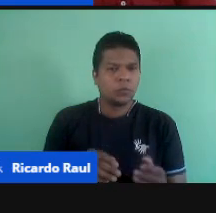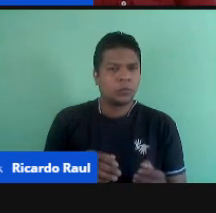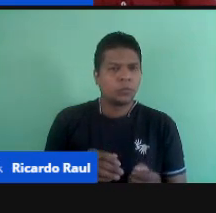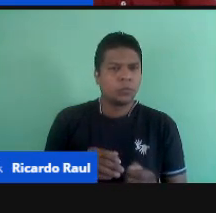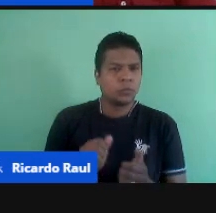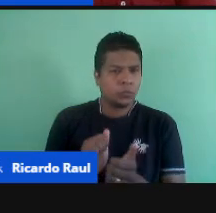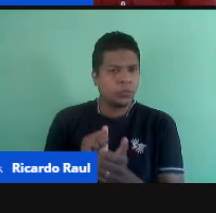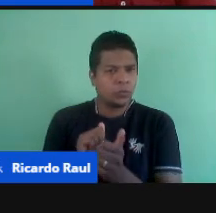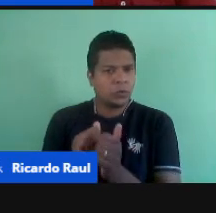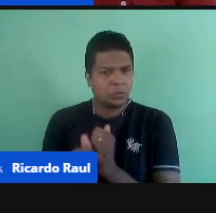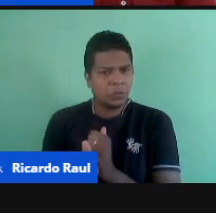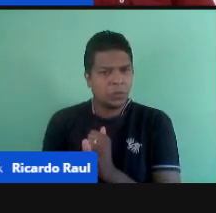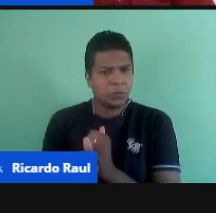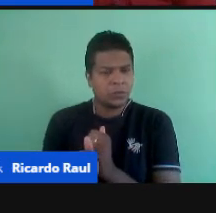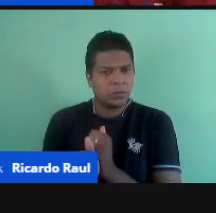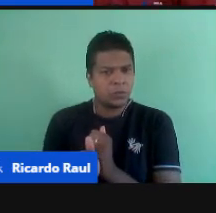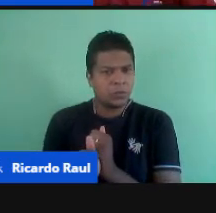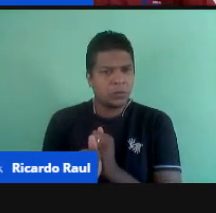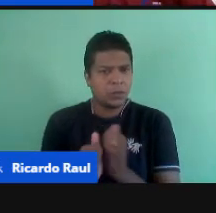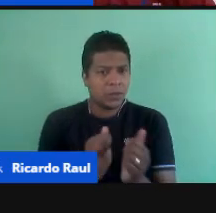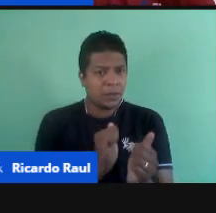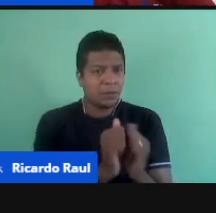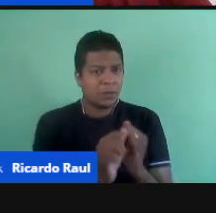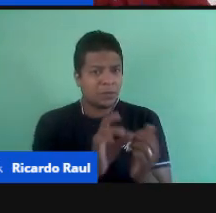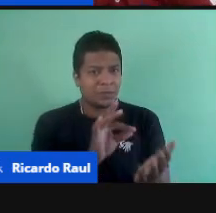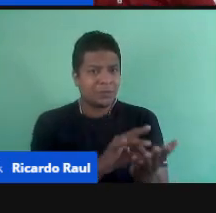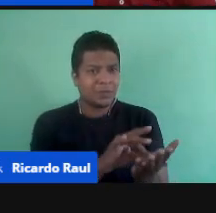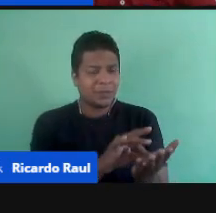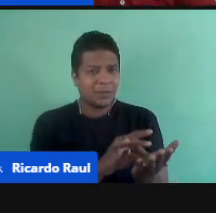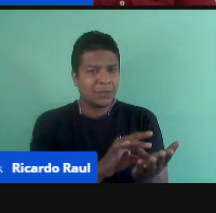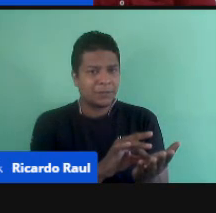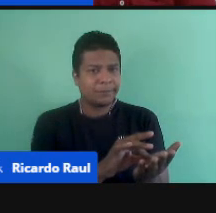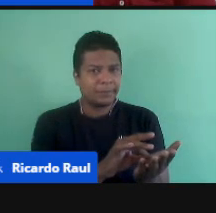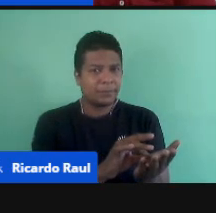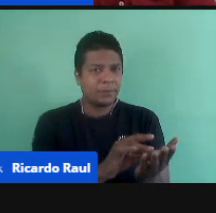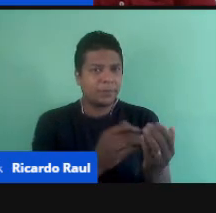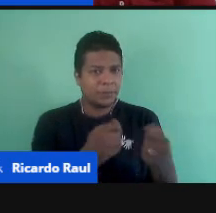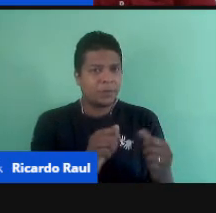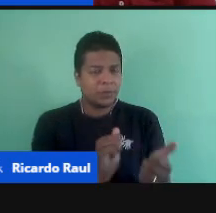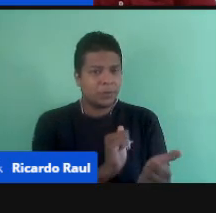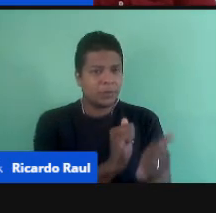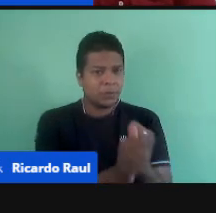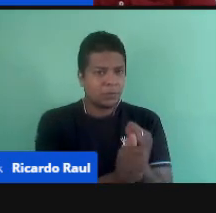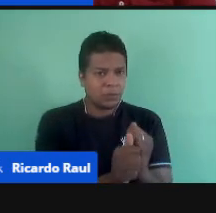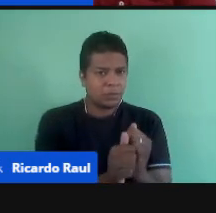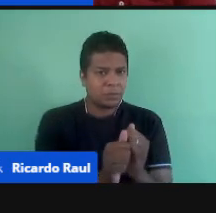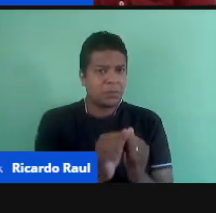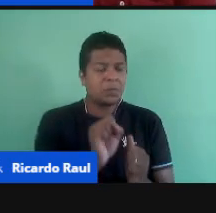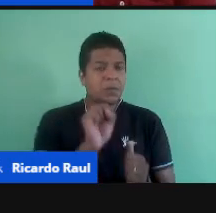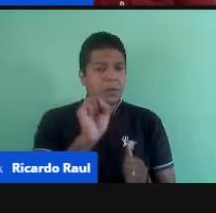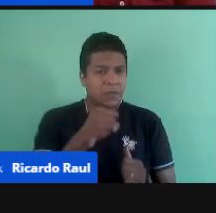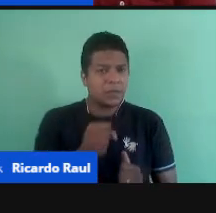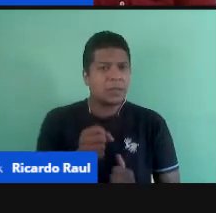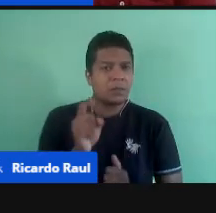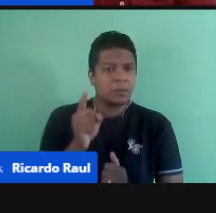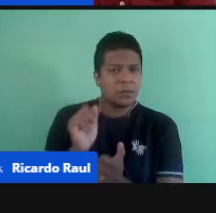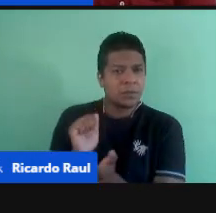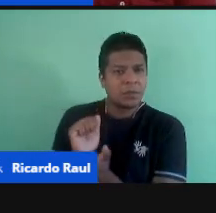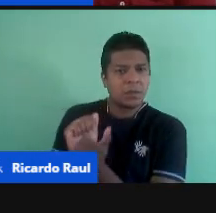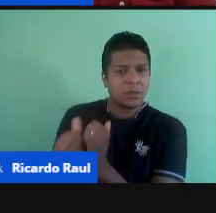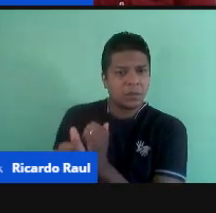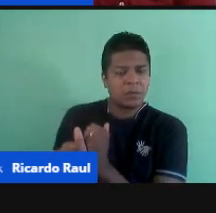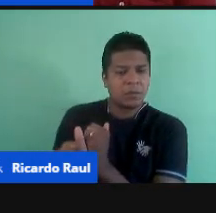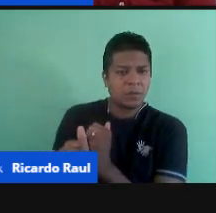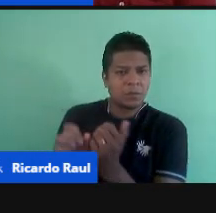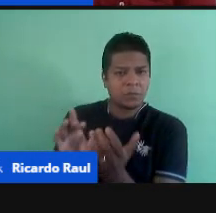ser esporte? Nós precisamos efetivamente que o esporte seja esporte. Nós vamos entrar